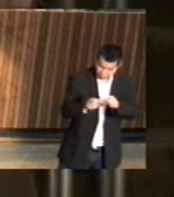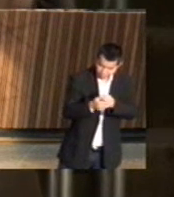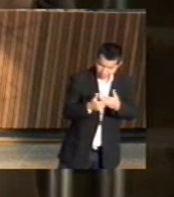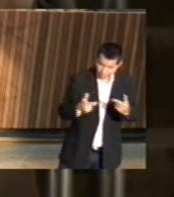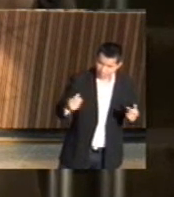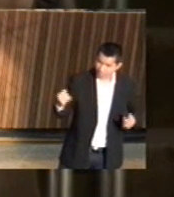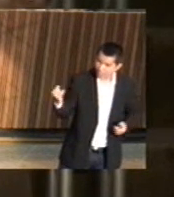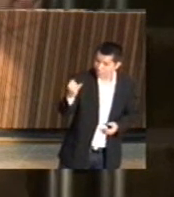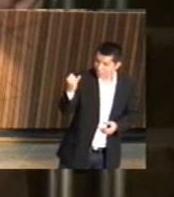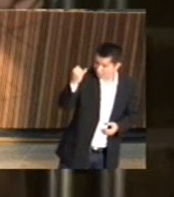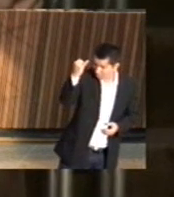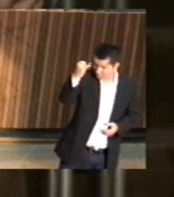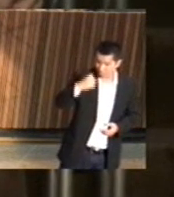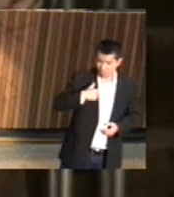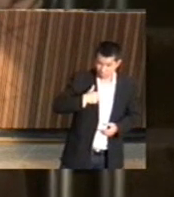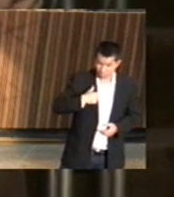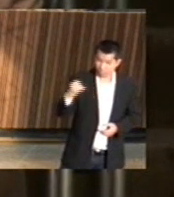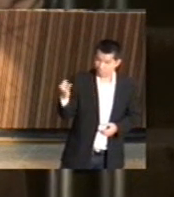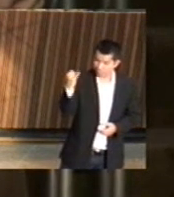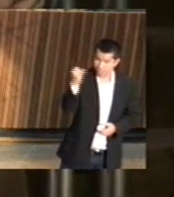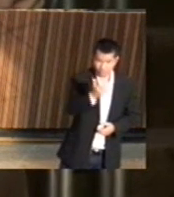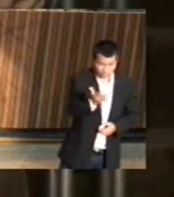outro irmão crente,